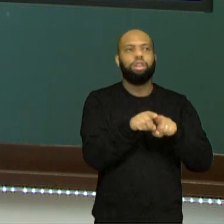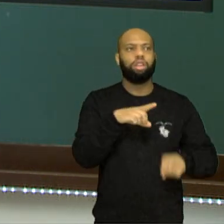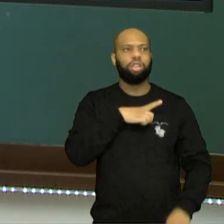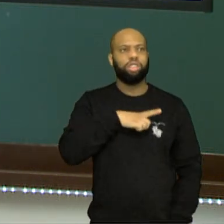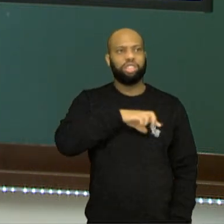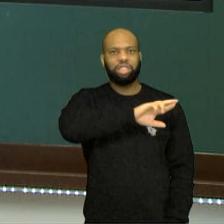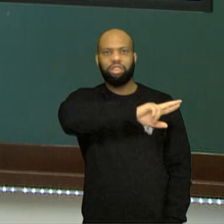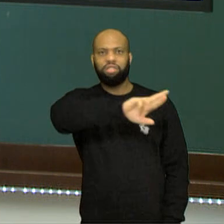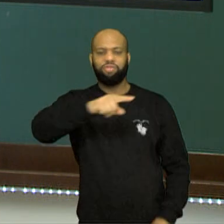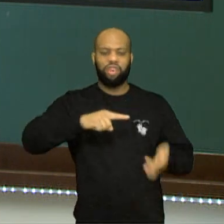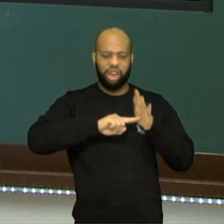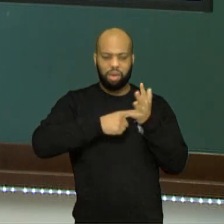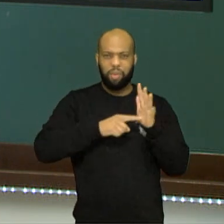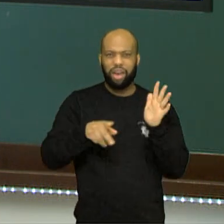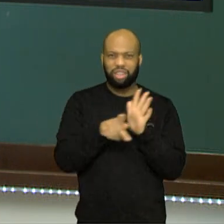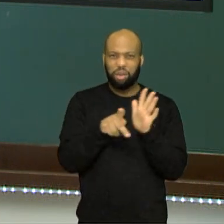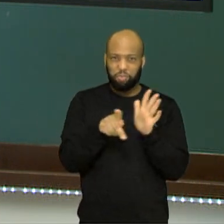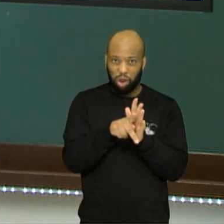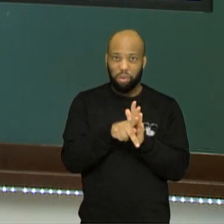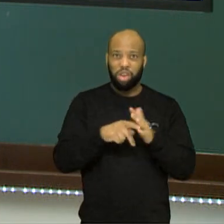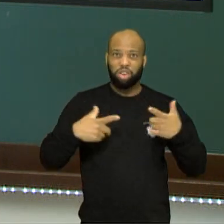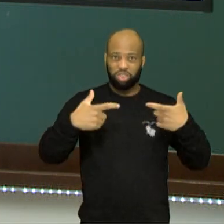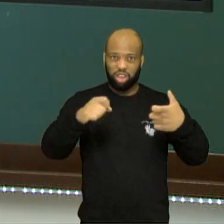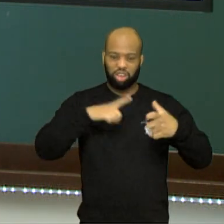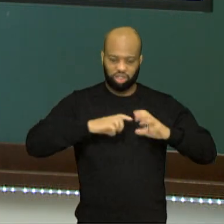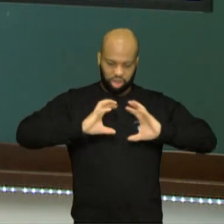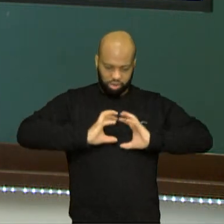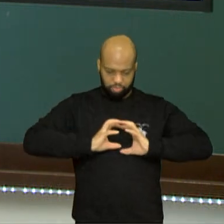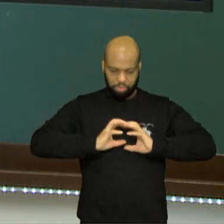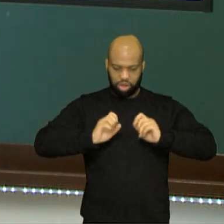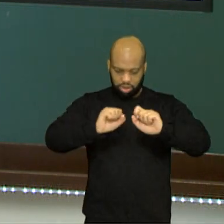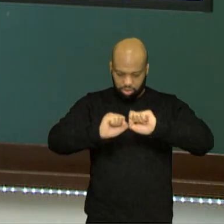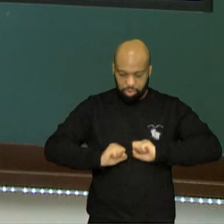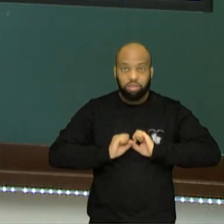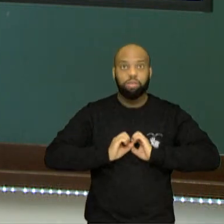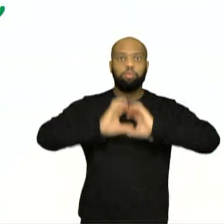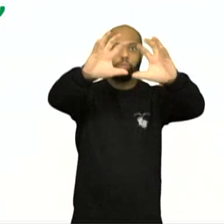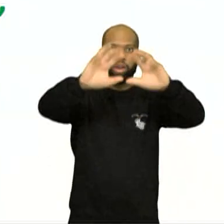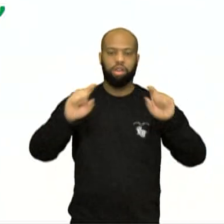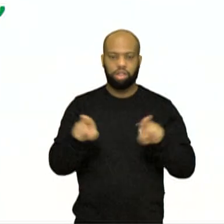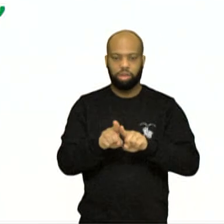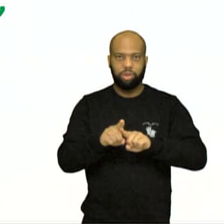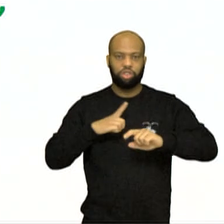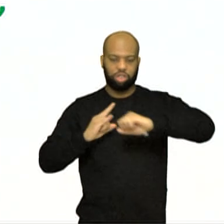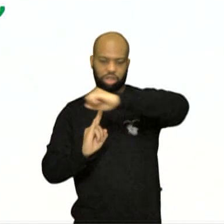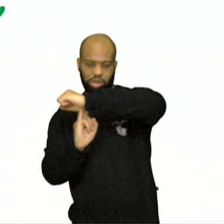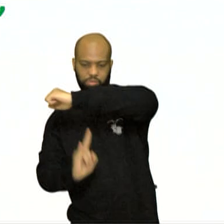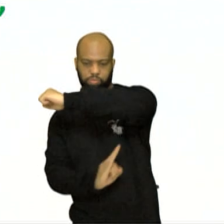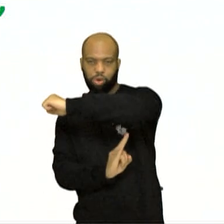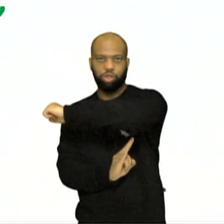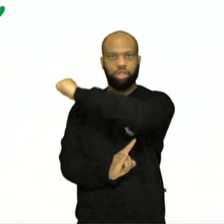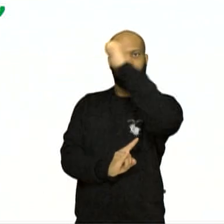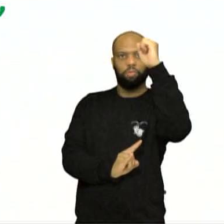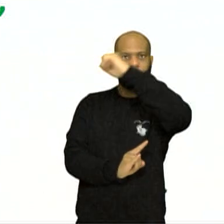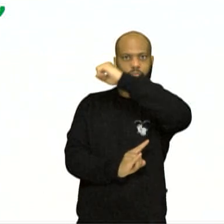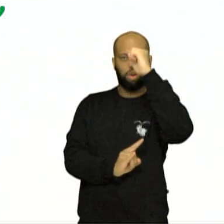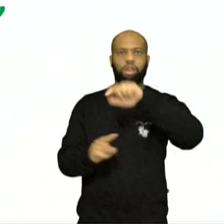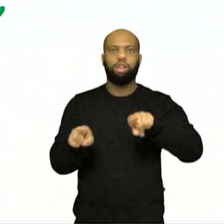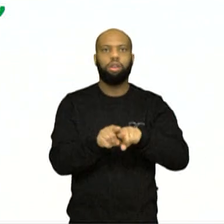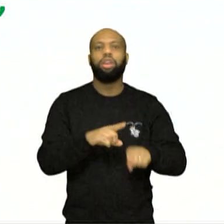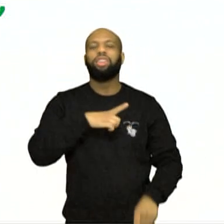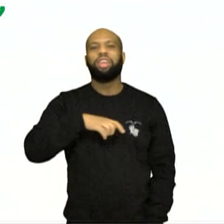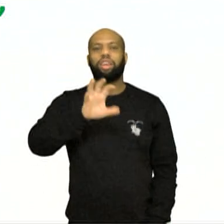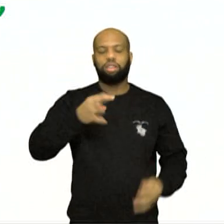de máquinas de guerra como catapultas, pessoal, e torres e pontes elevadiças. Então a gente tem esses tipos